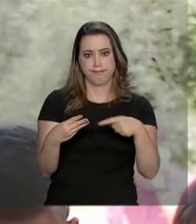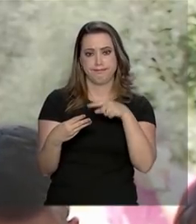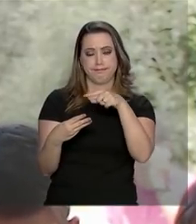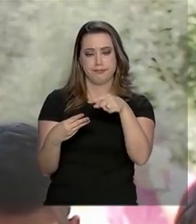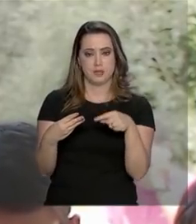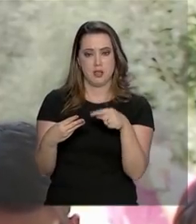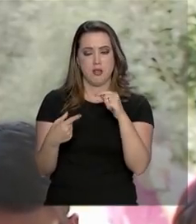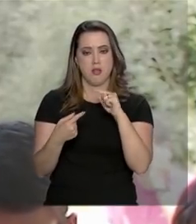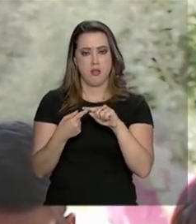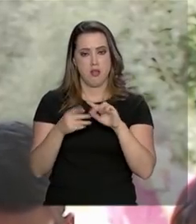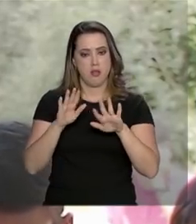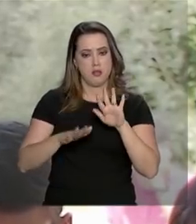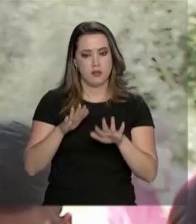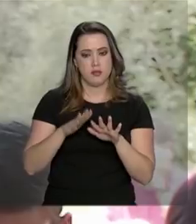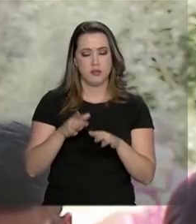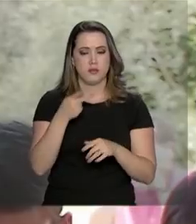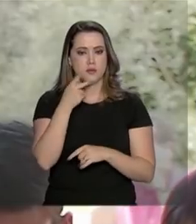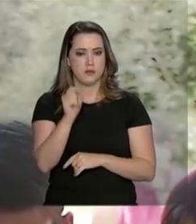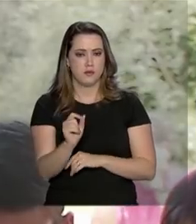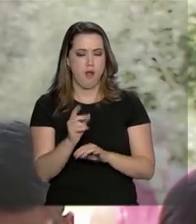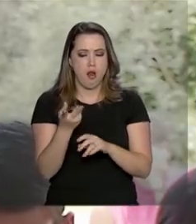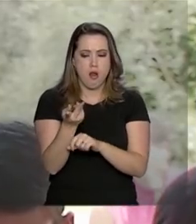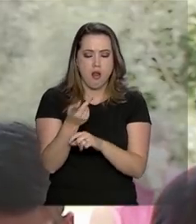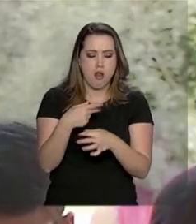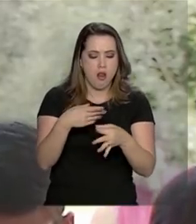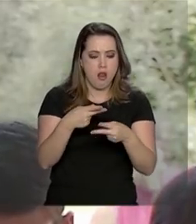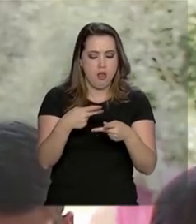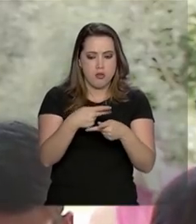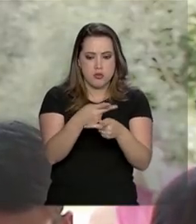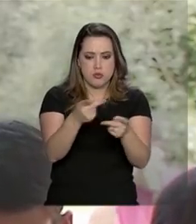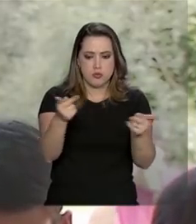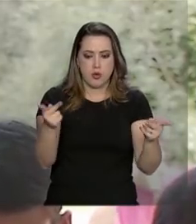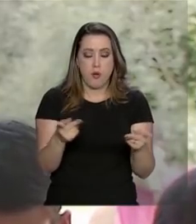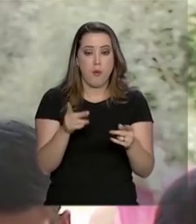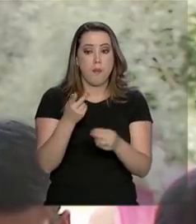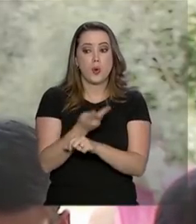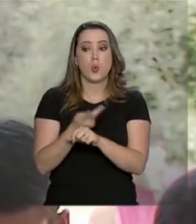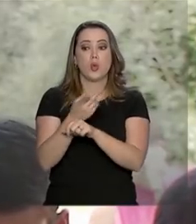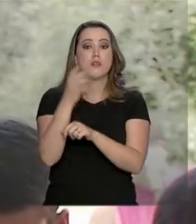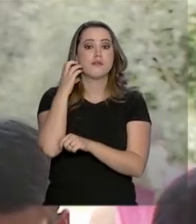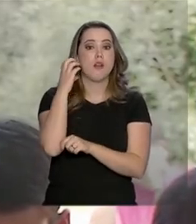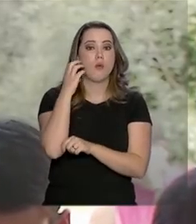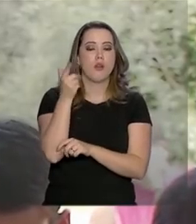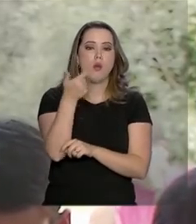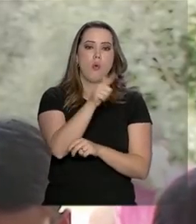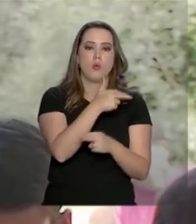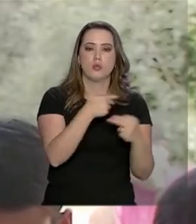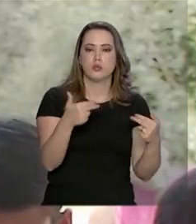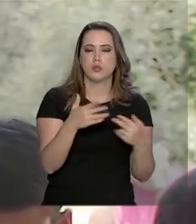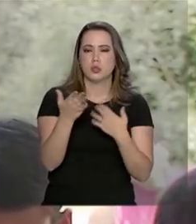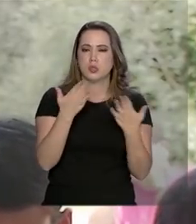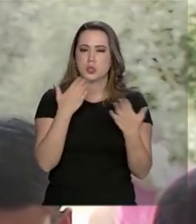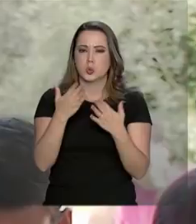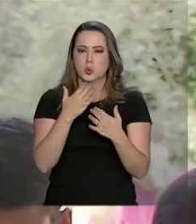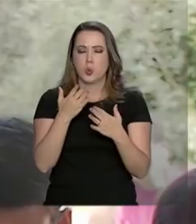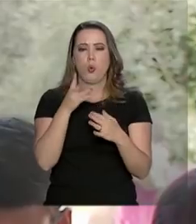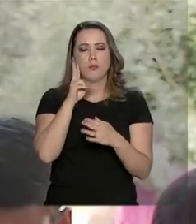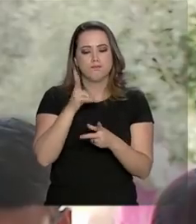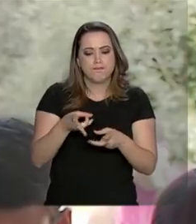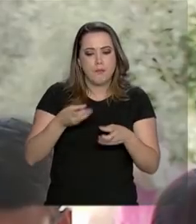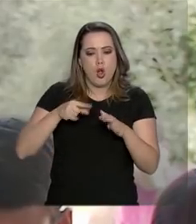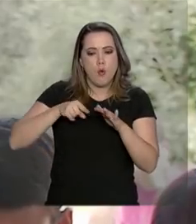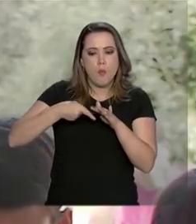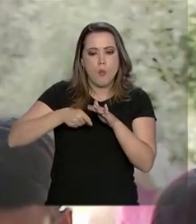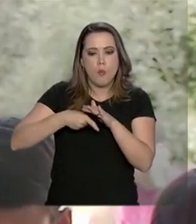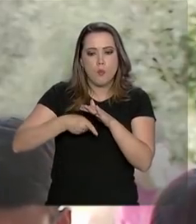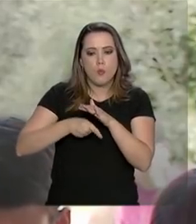Alguns equipamentos, eles dizem respeito ao mapeamento, né, dos celulares. Outros equipamentos que são espécies, né, de sonares. Então